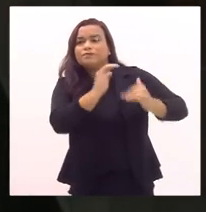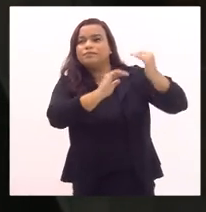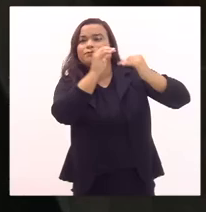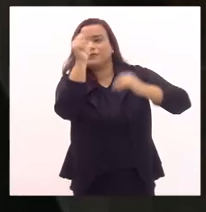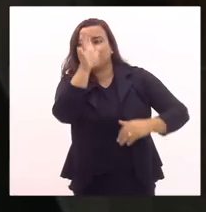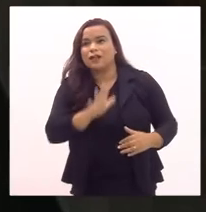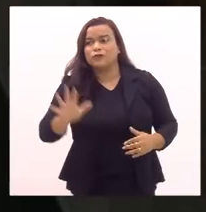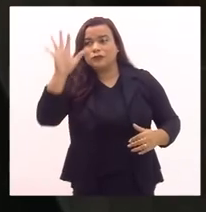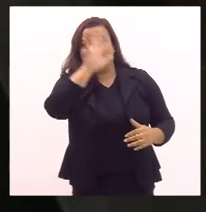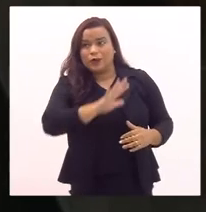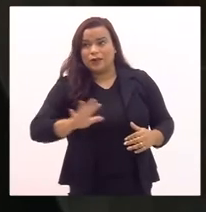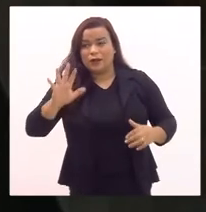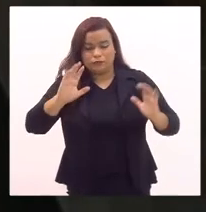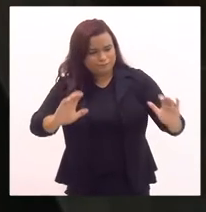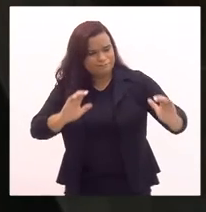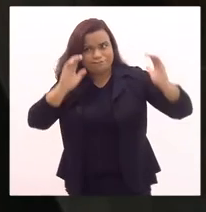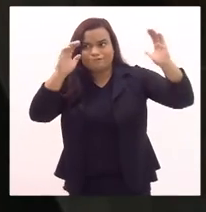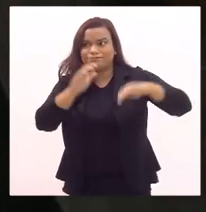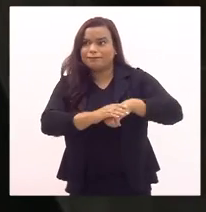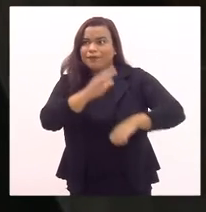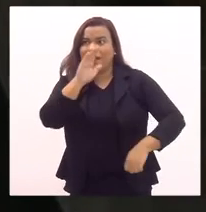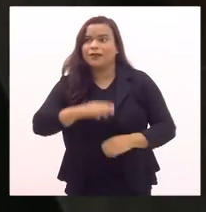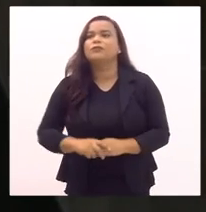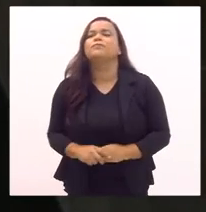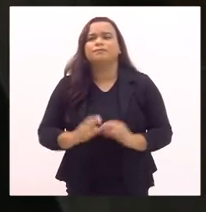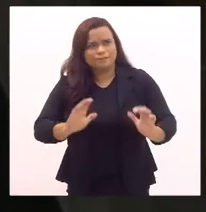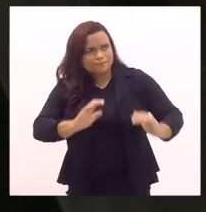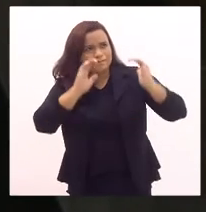Nacional soberano soberano